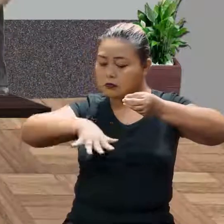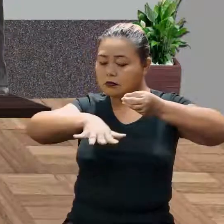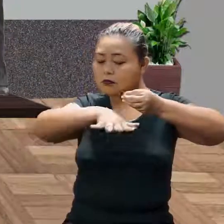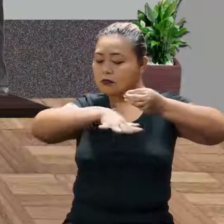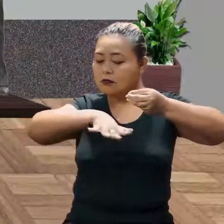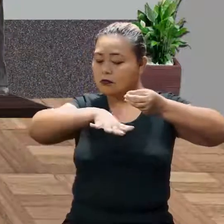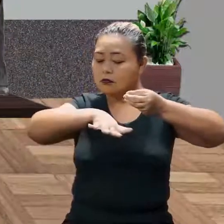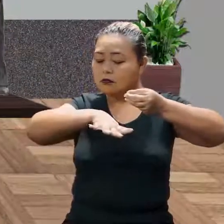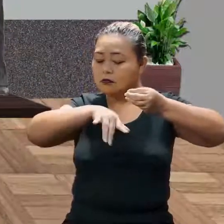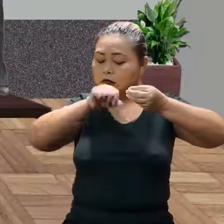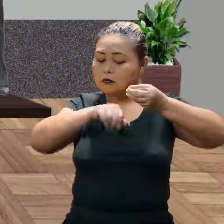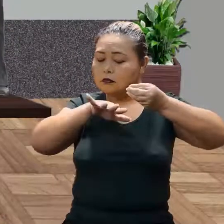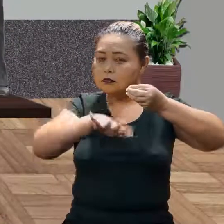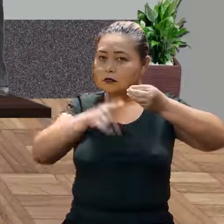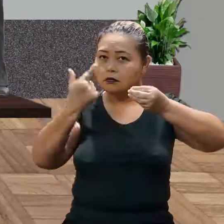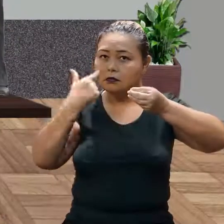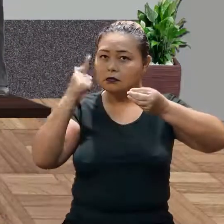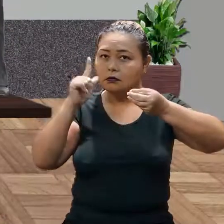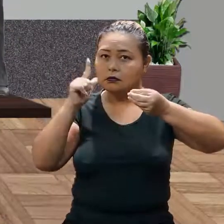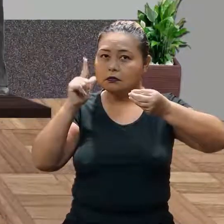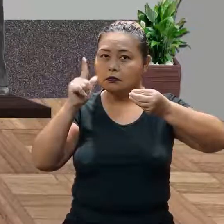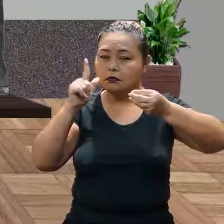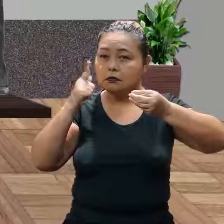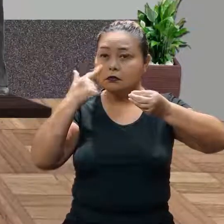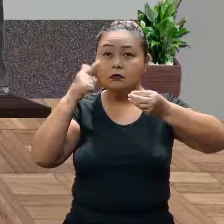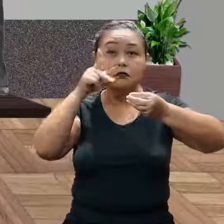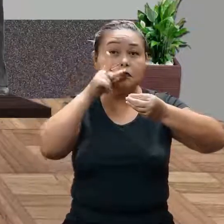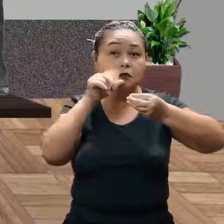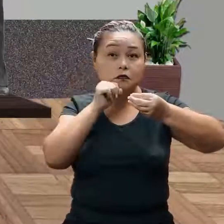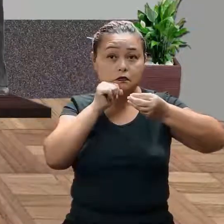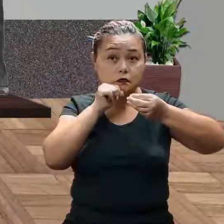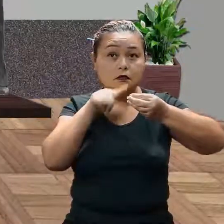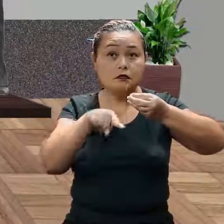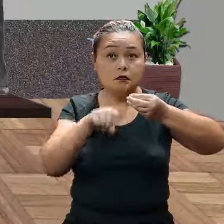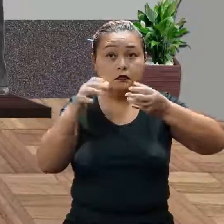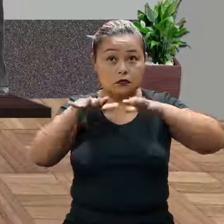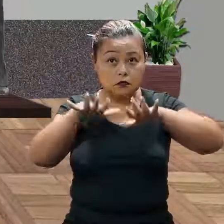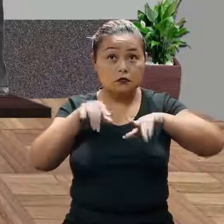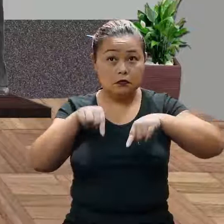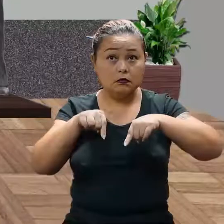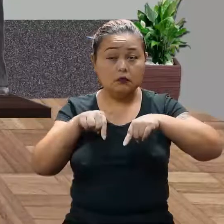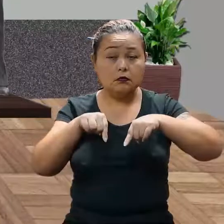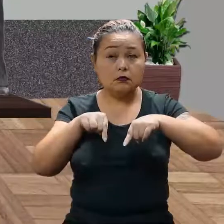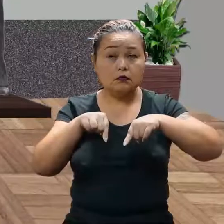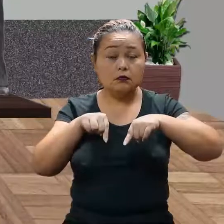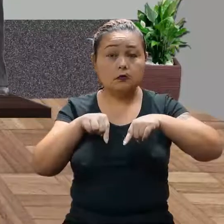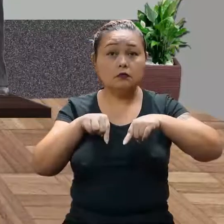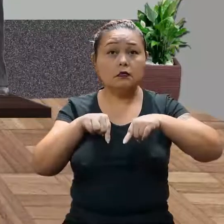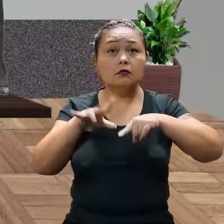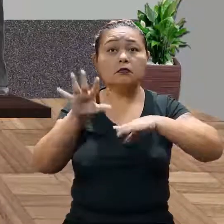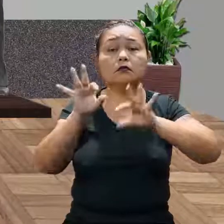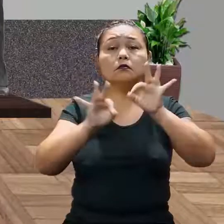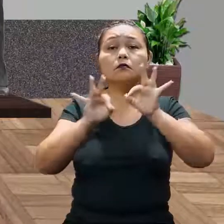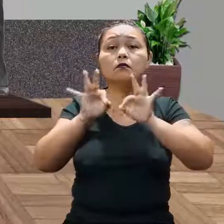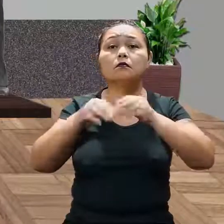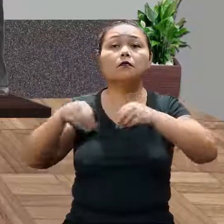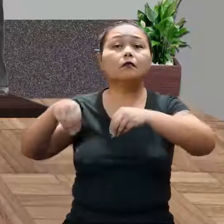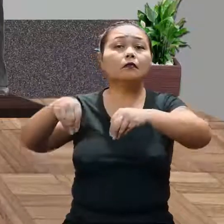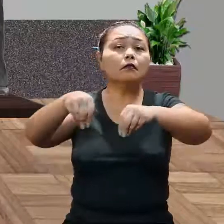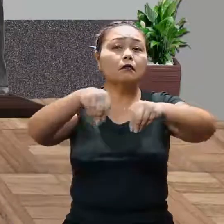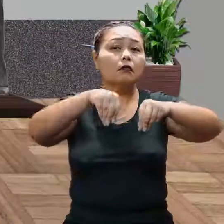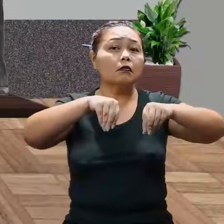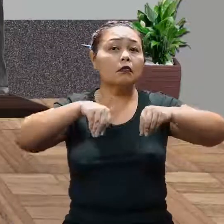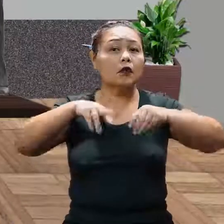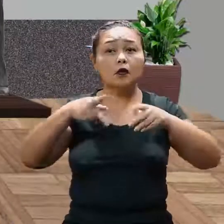região aqui que ficava, se vocês olharem Porto Velho, onde é aqui, era formado por terras, não